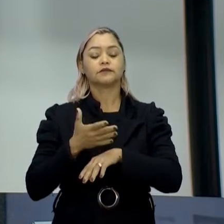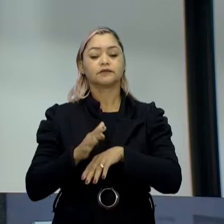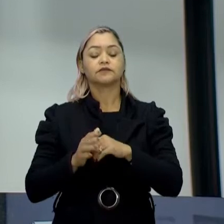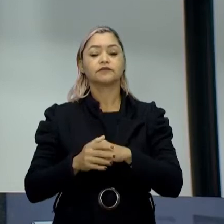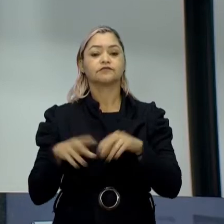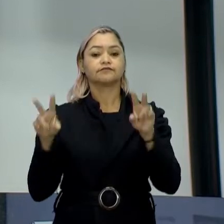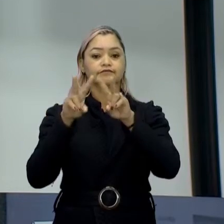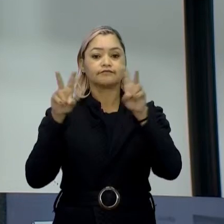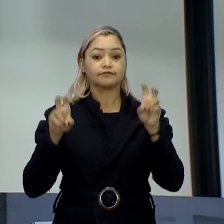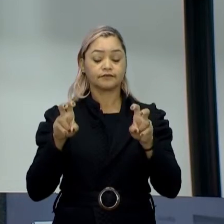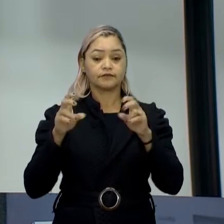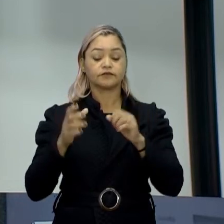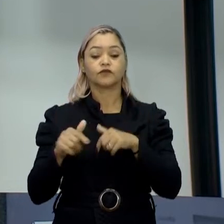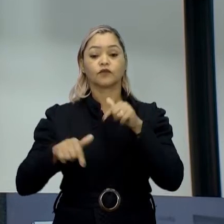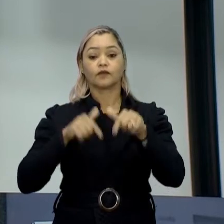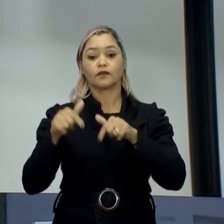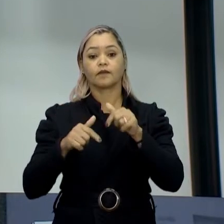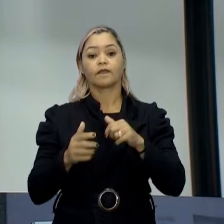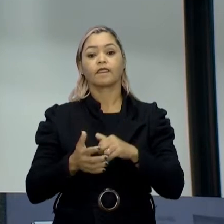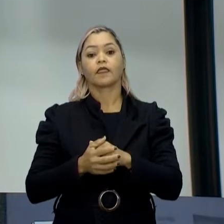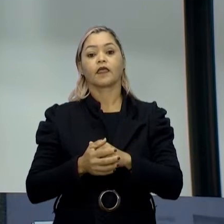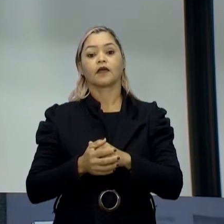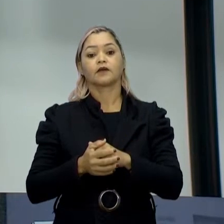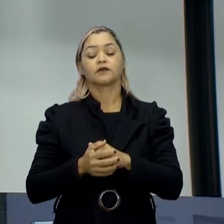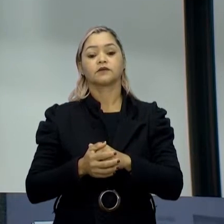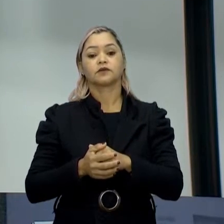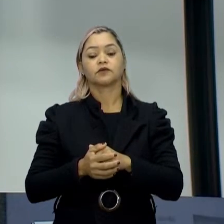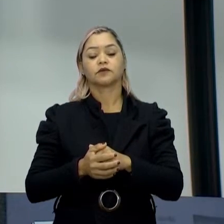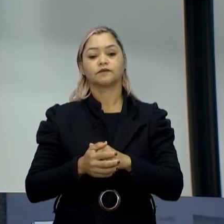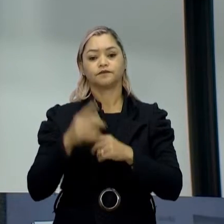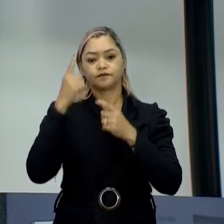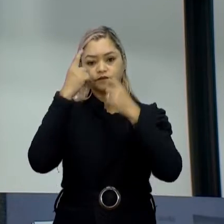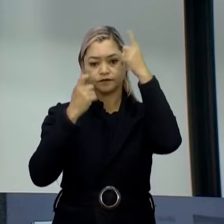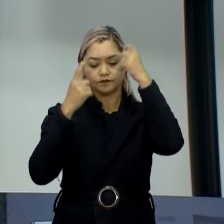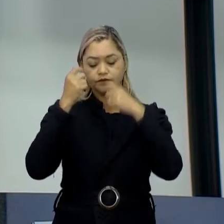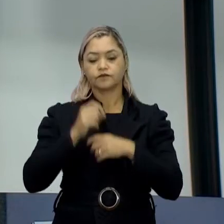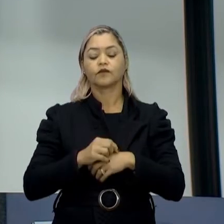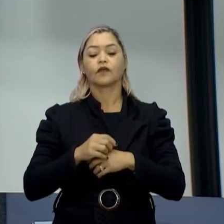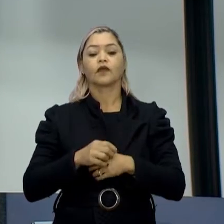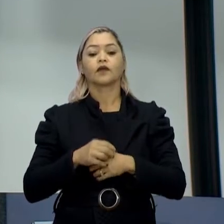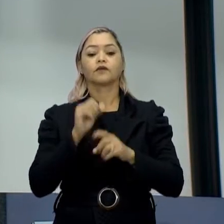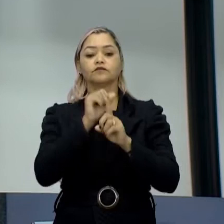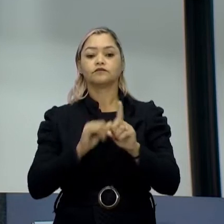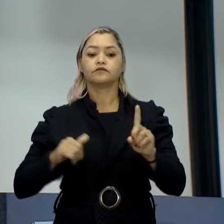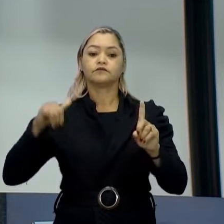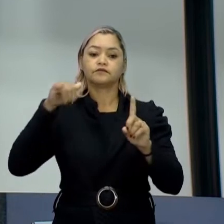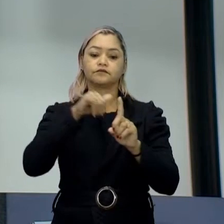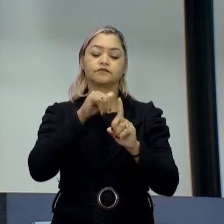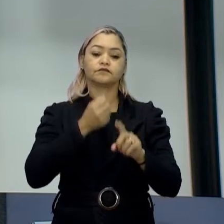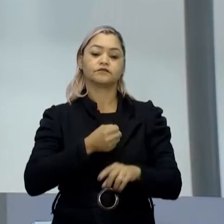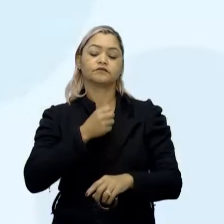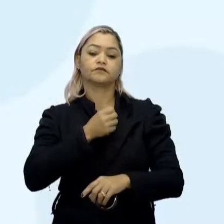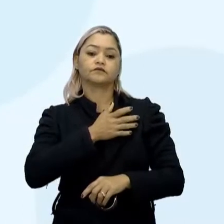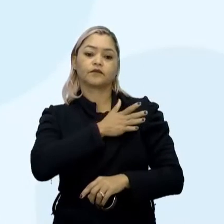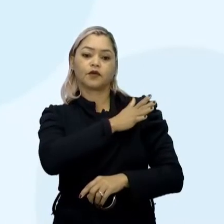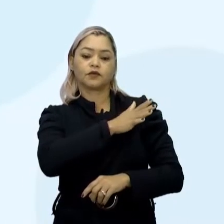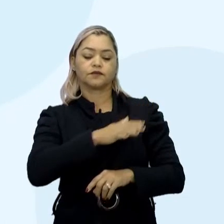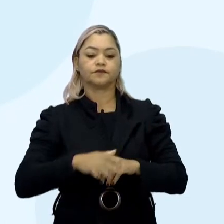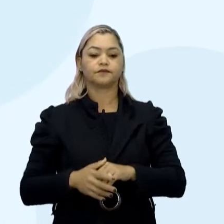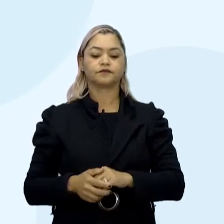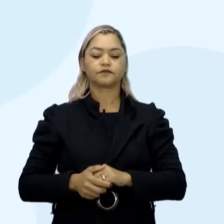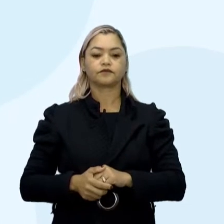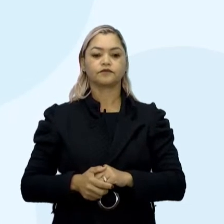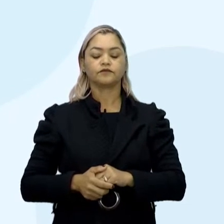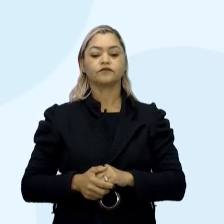questões do trabalho contra essa violência de preconceitos na escola também. Atividade integrada de